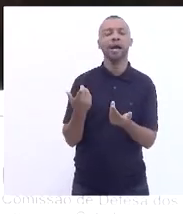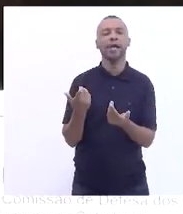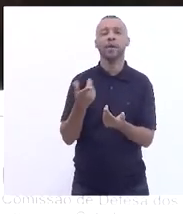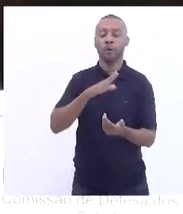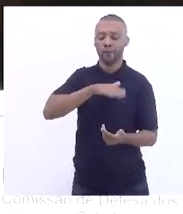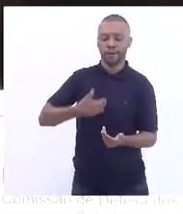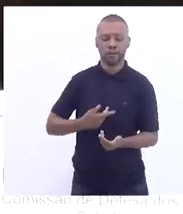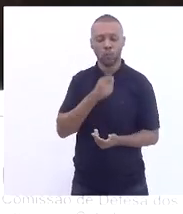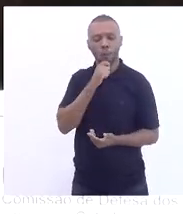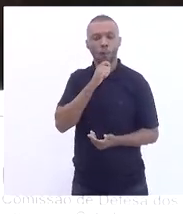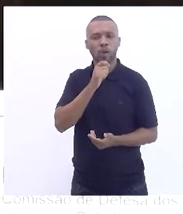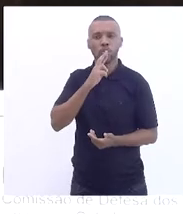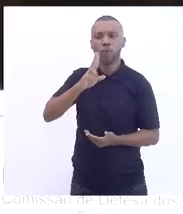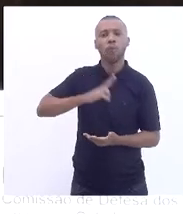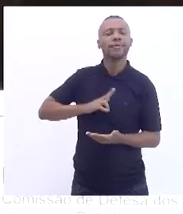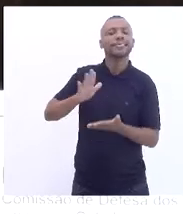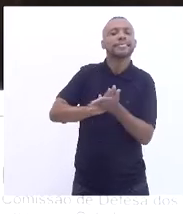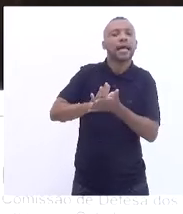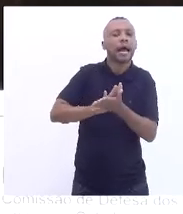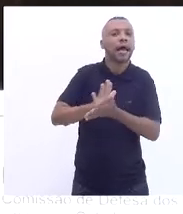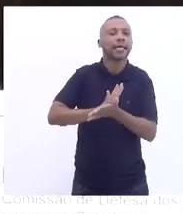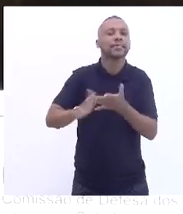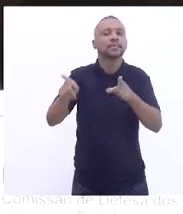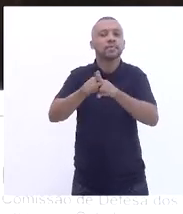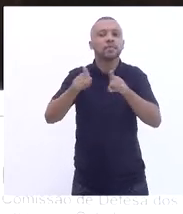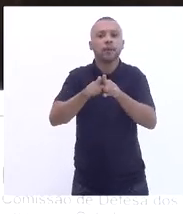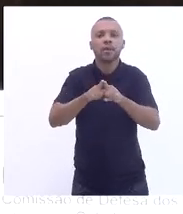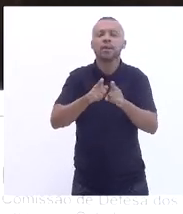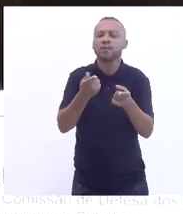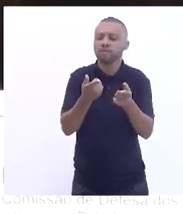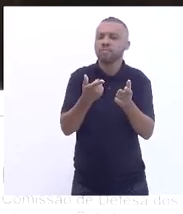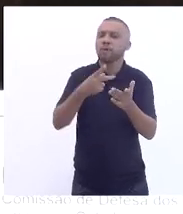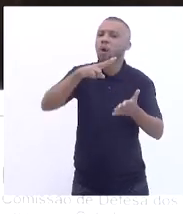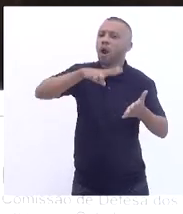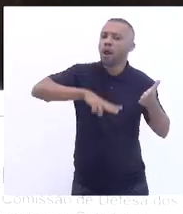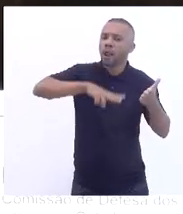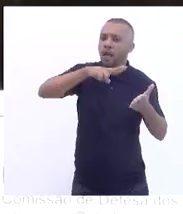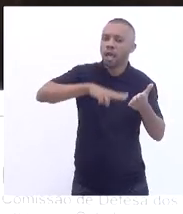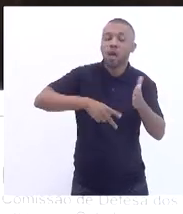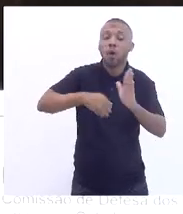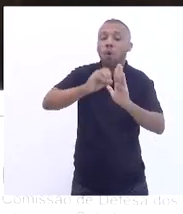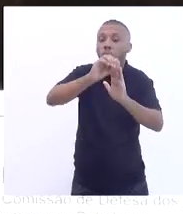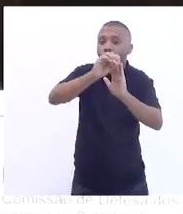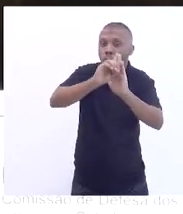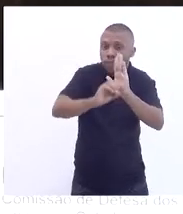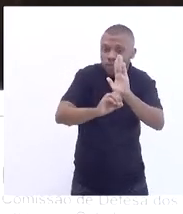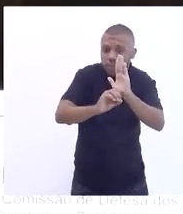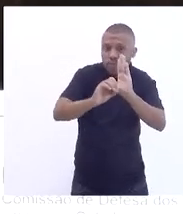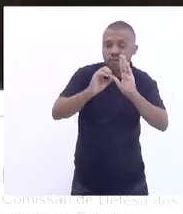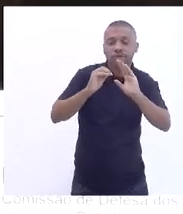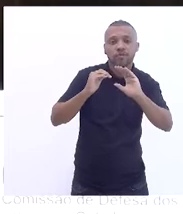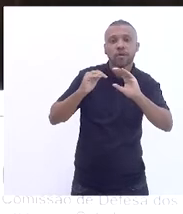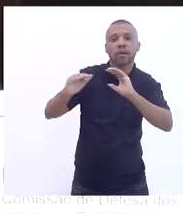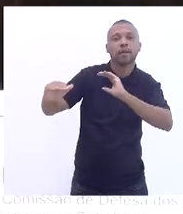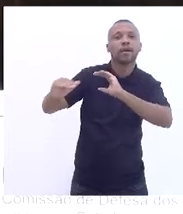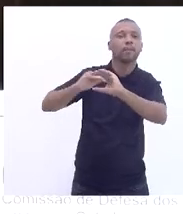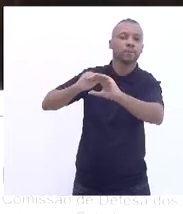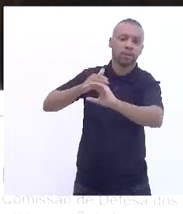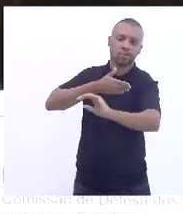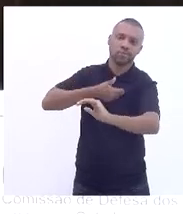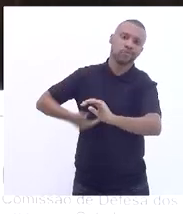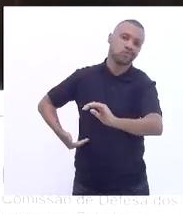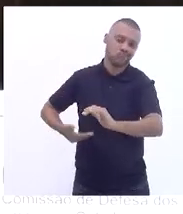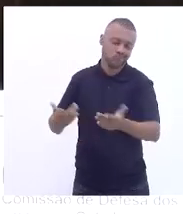responder eu vou inclusive lei aqui um pedaço do Ofício que foi encaminhado pelo Governador e